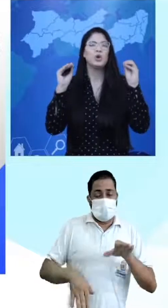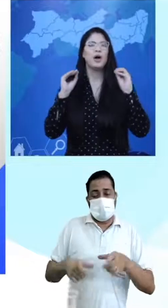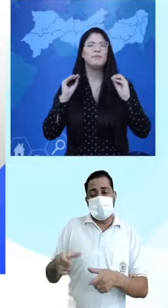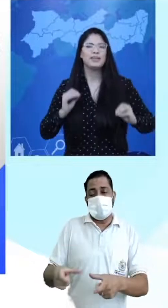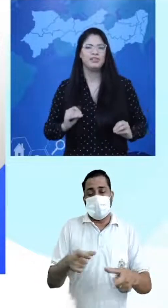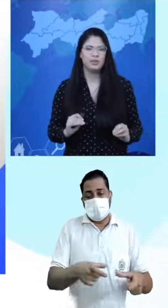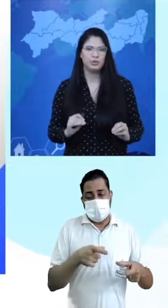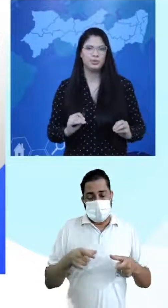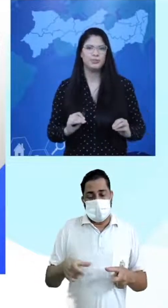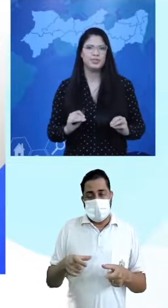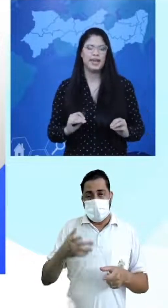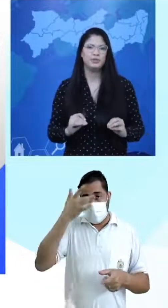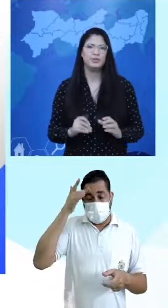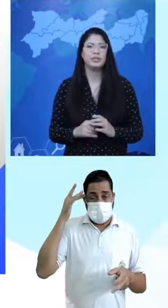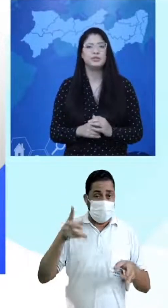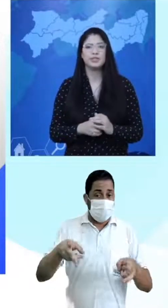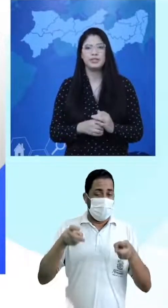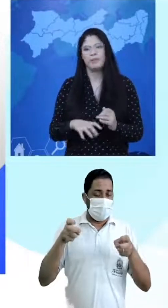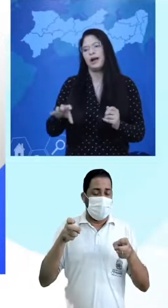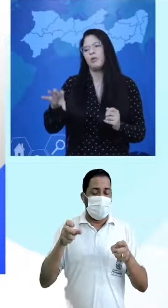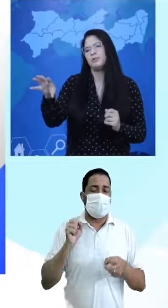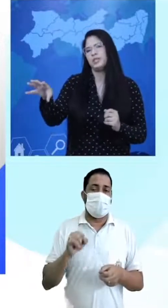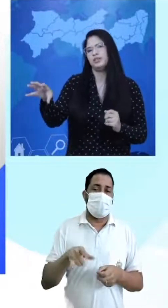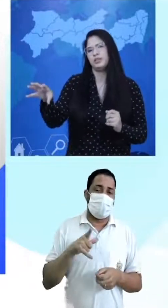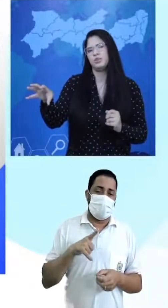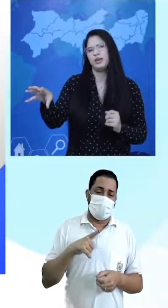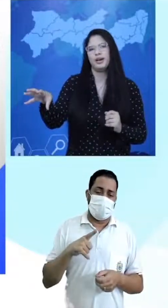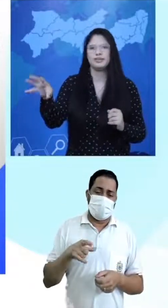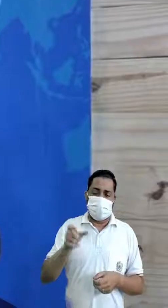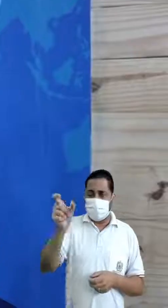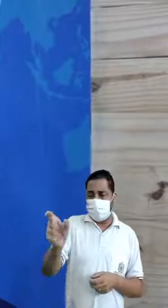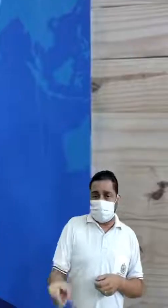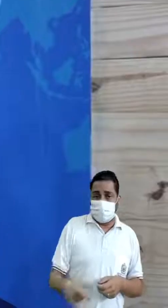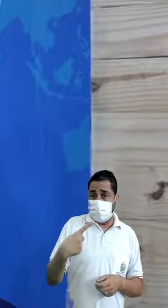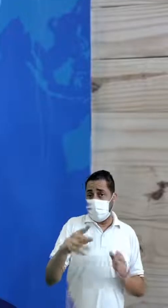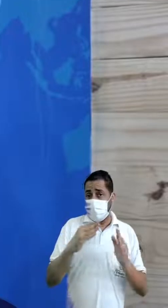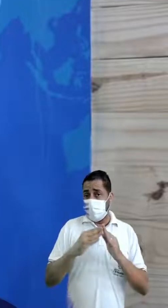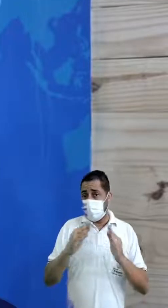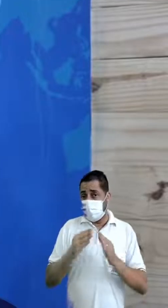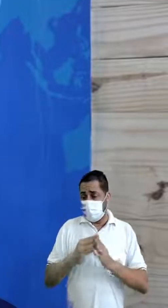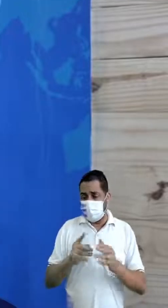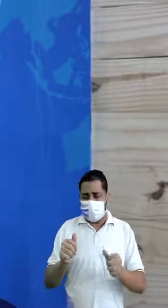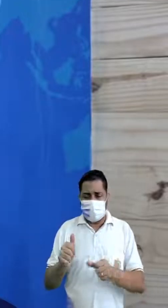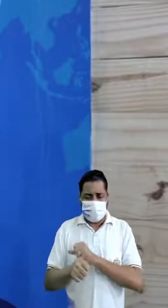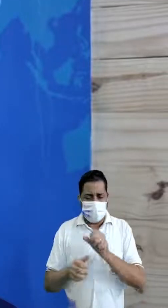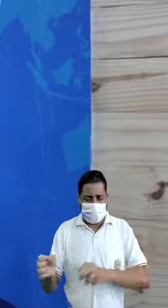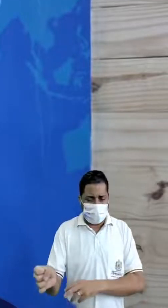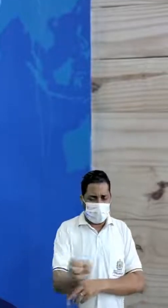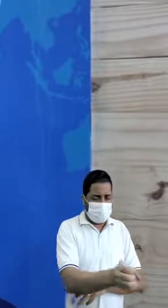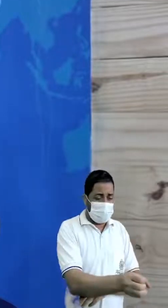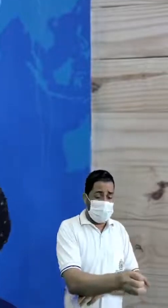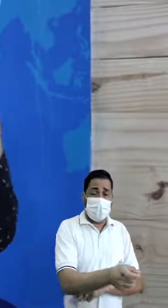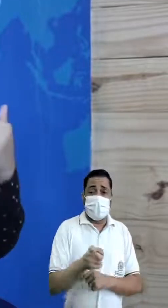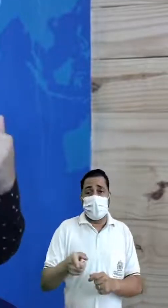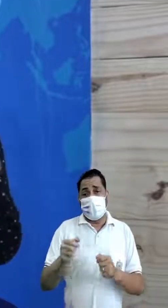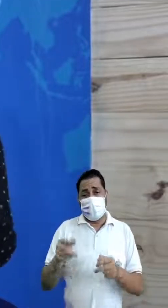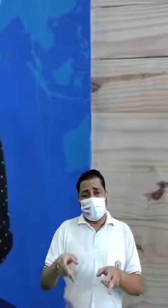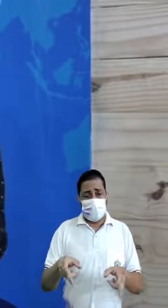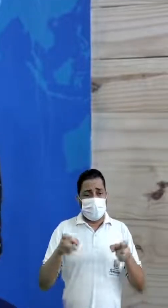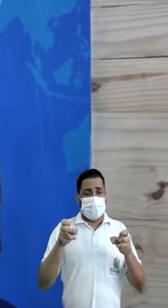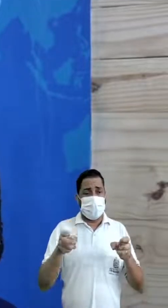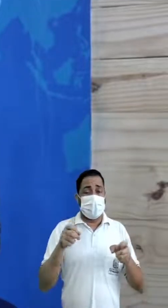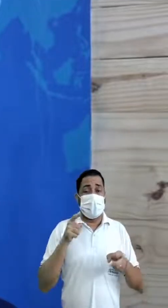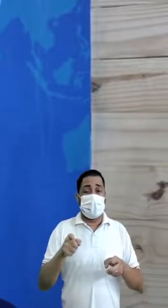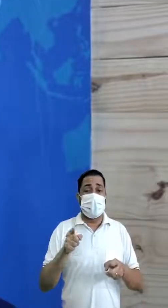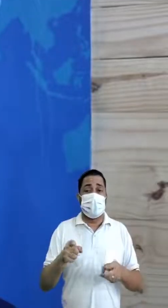do observador, certo? Então, se você pegar um objeto na sua casa e você mudar de posição, você vai enxergar aquele